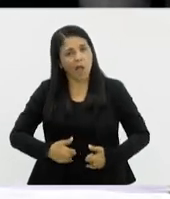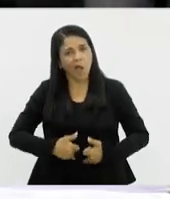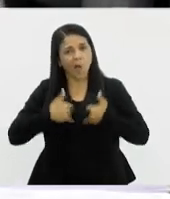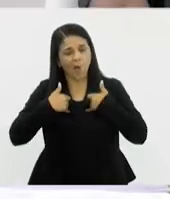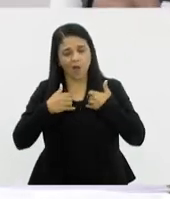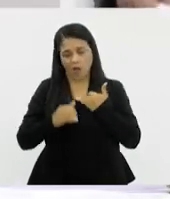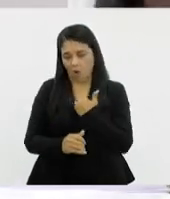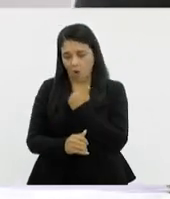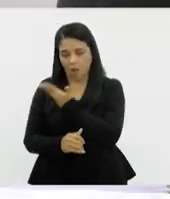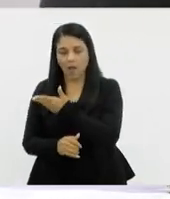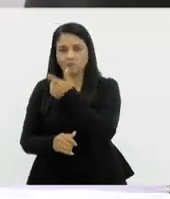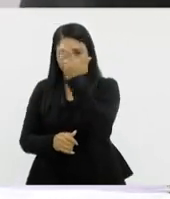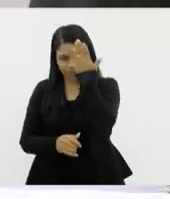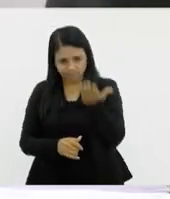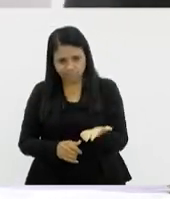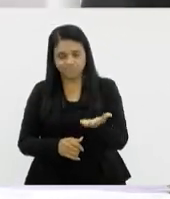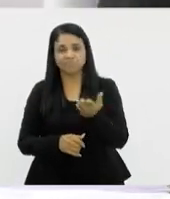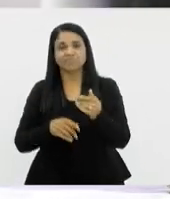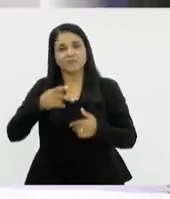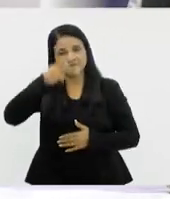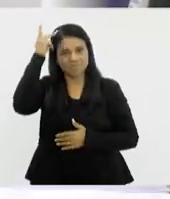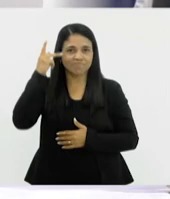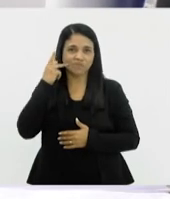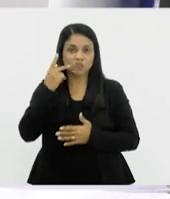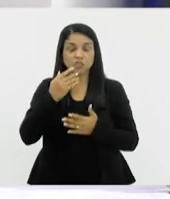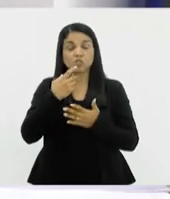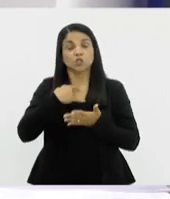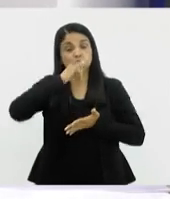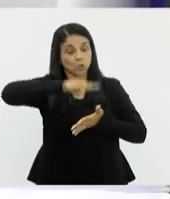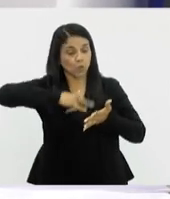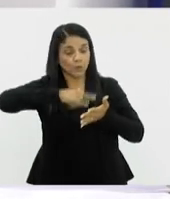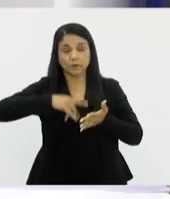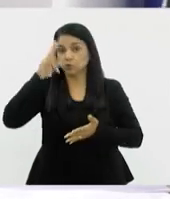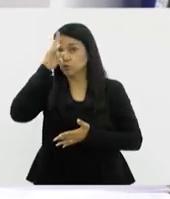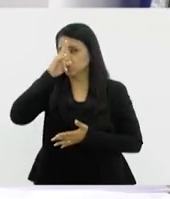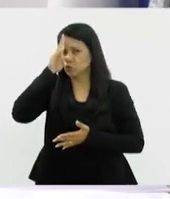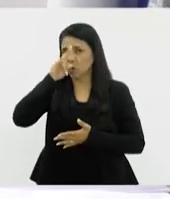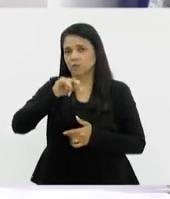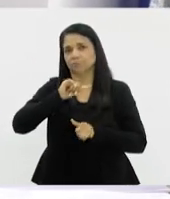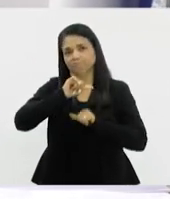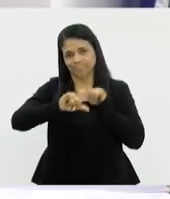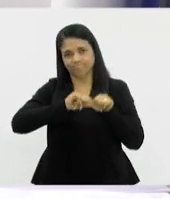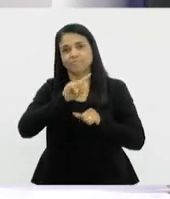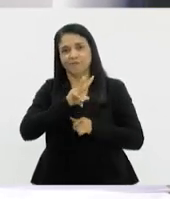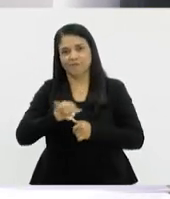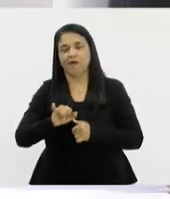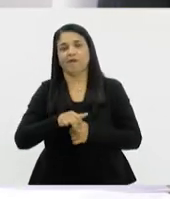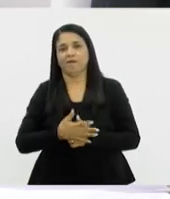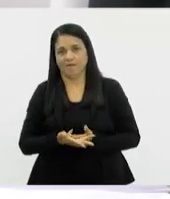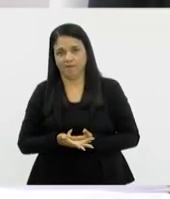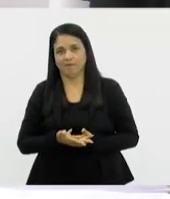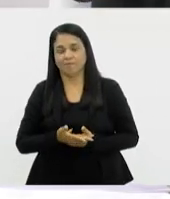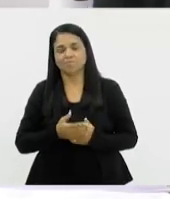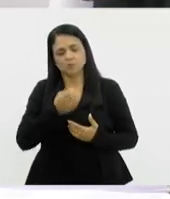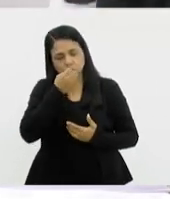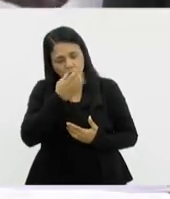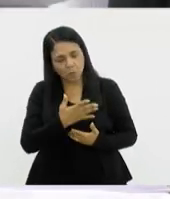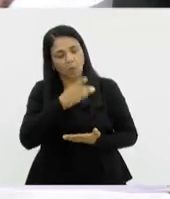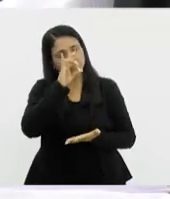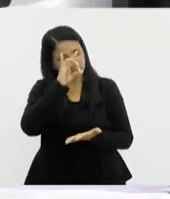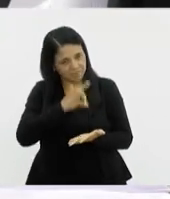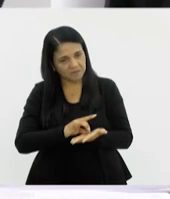Vossa Excelência num documento que vai se tornar um documento histórico. Então, é... Eu que agradeço a sua parceria. Muito bom.